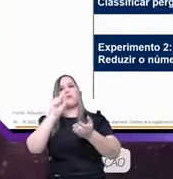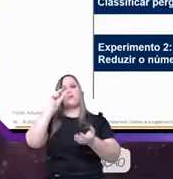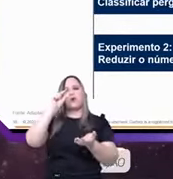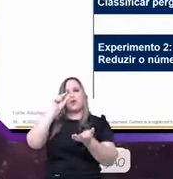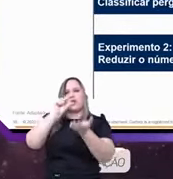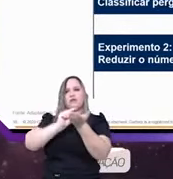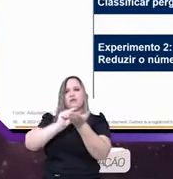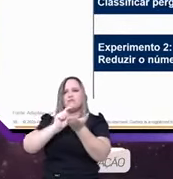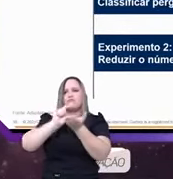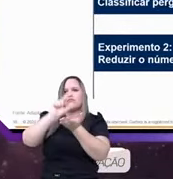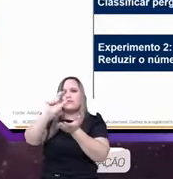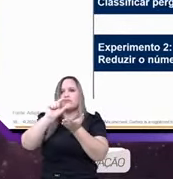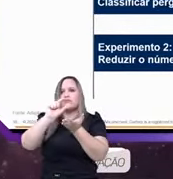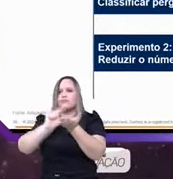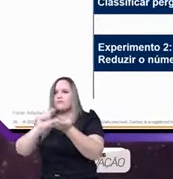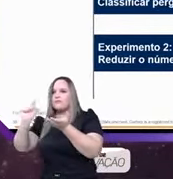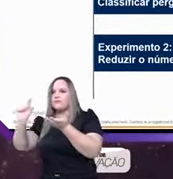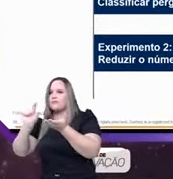do meu volume de acesso.